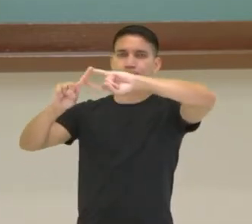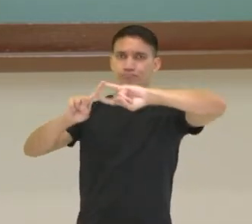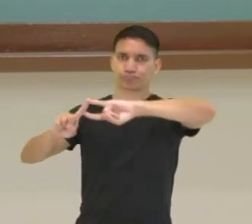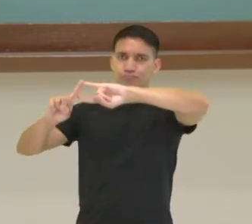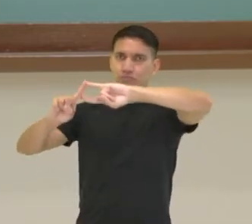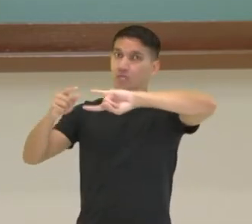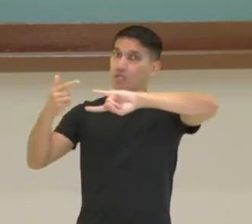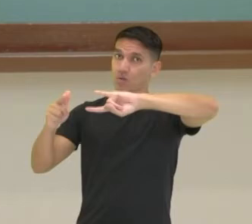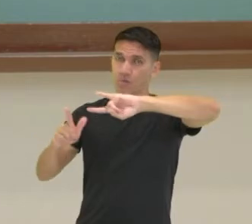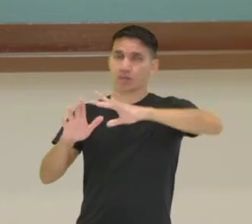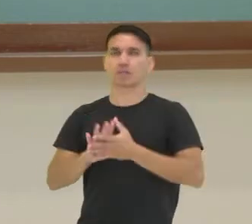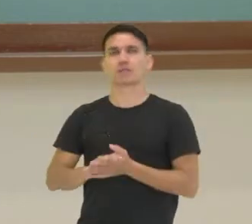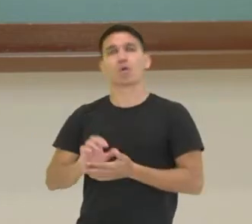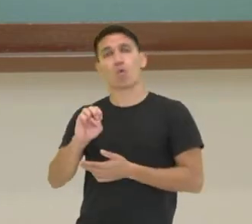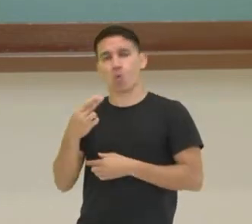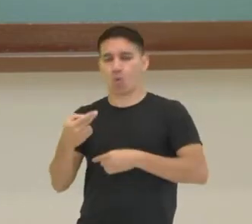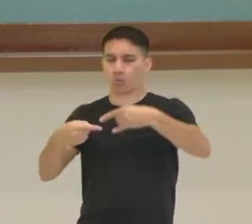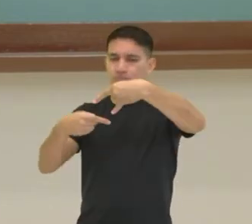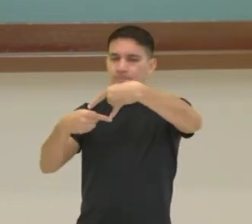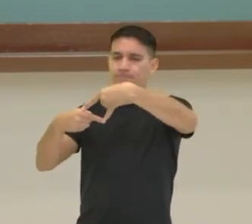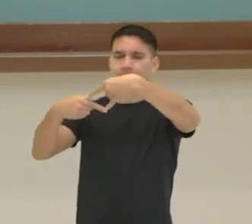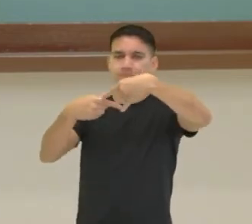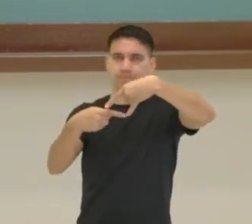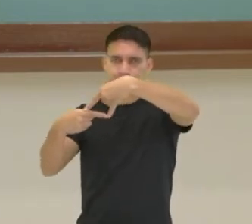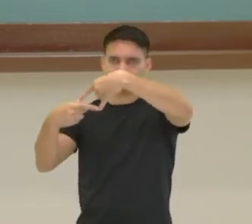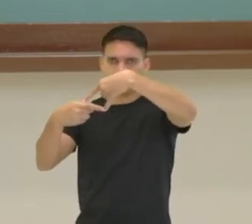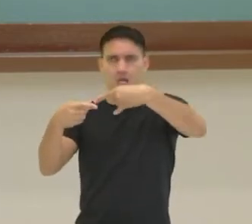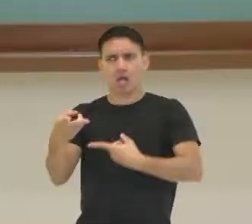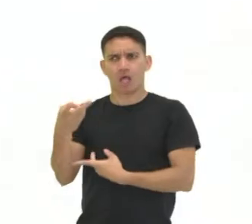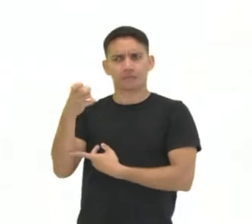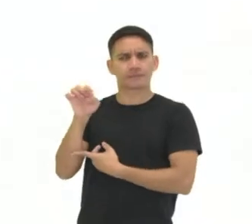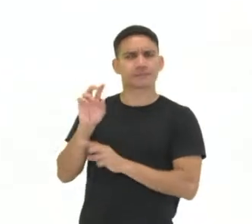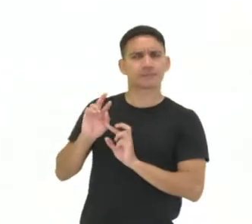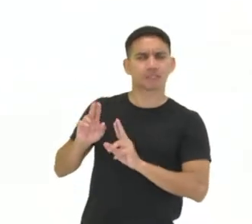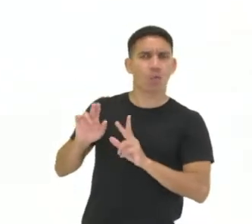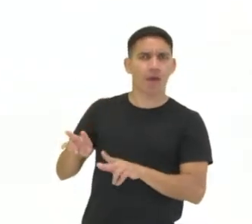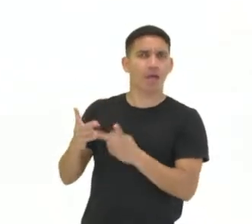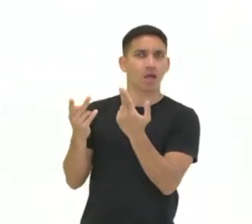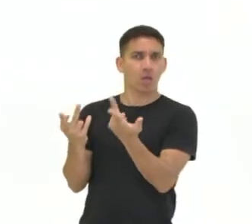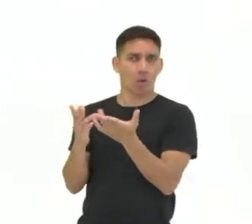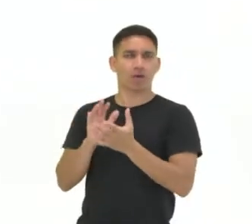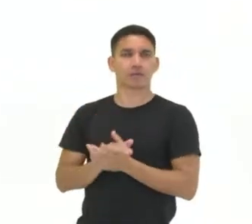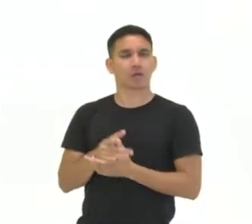ser. Tá? Então é isso que eu quero que você observe nas figuras. Além disso,